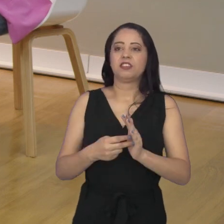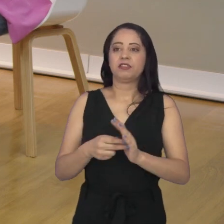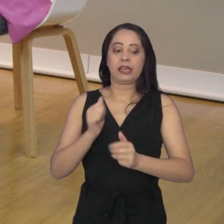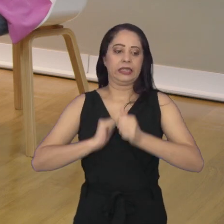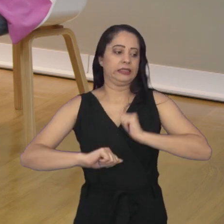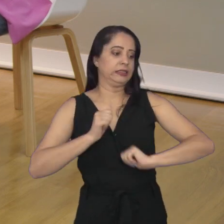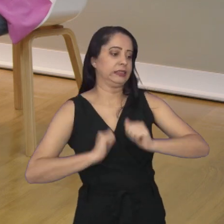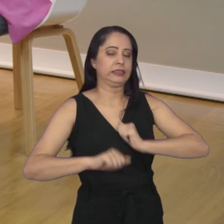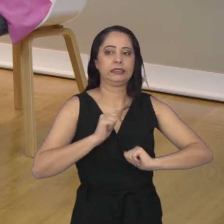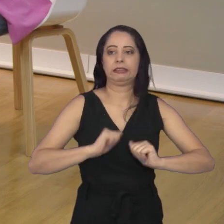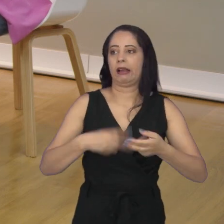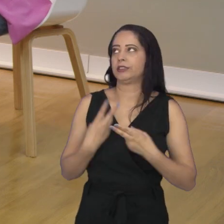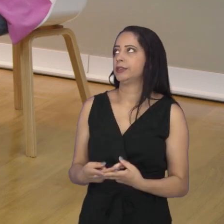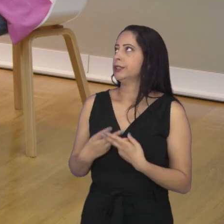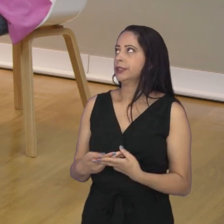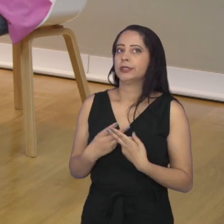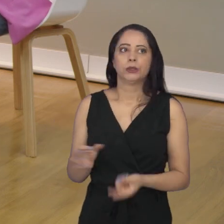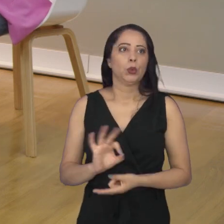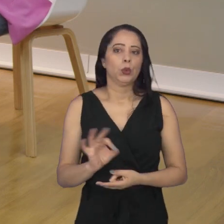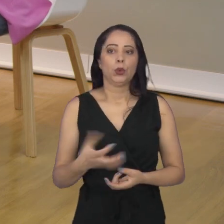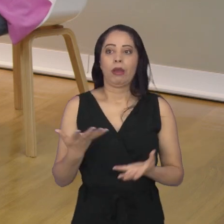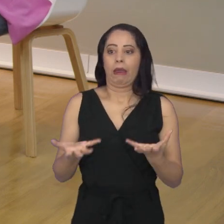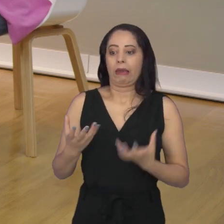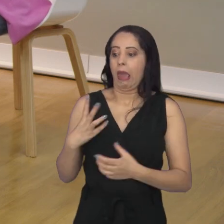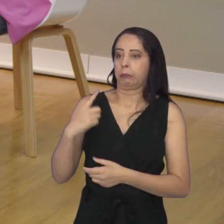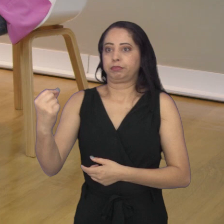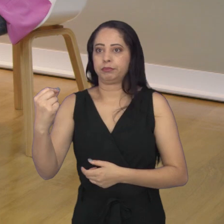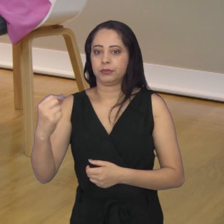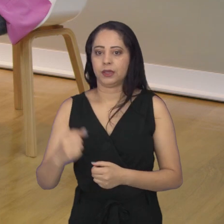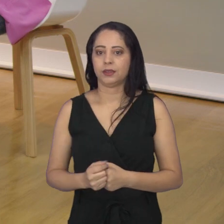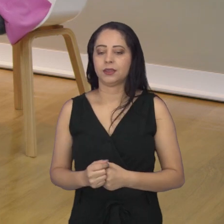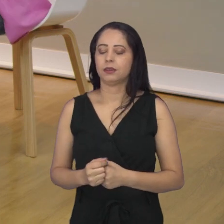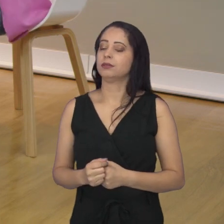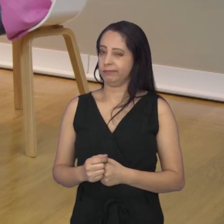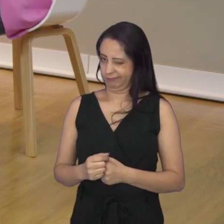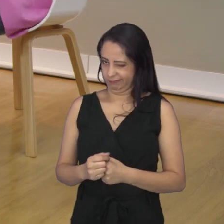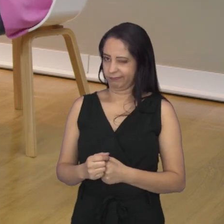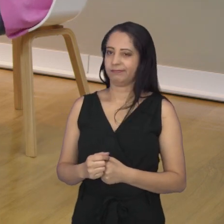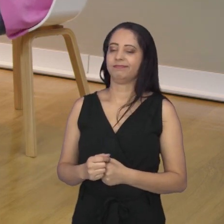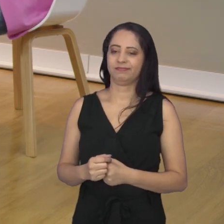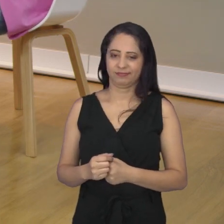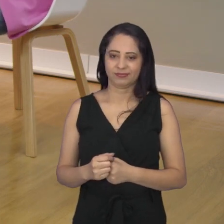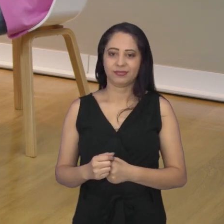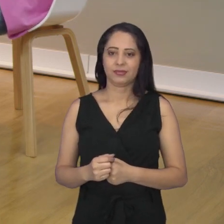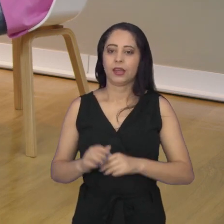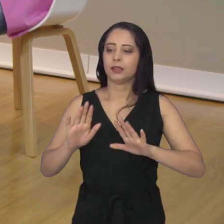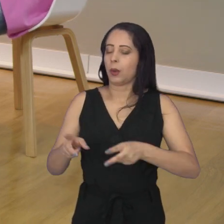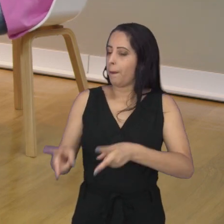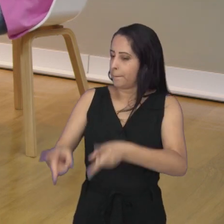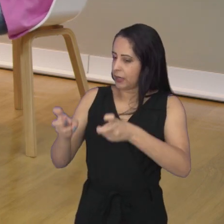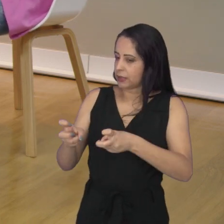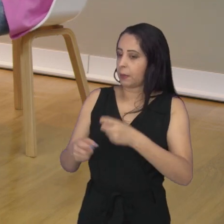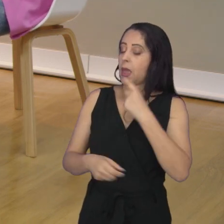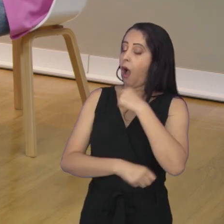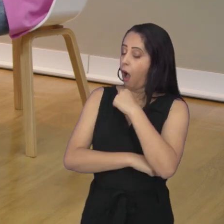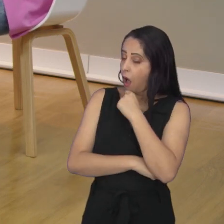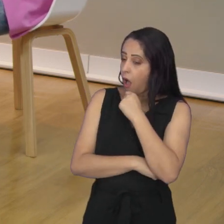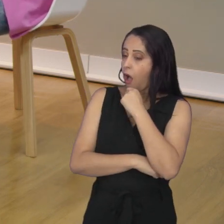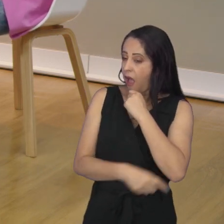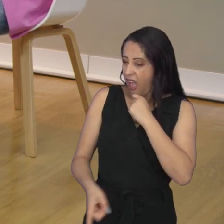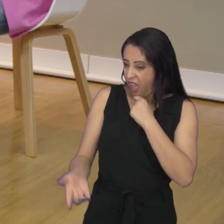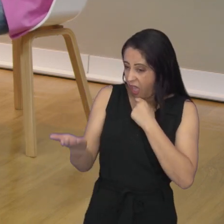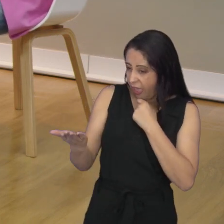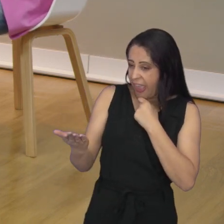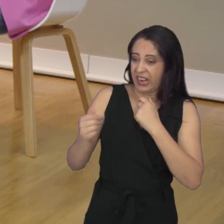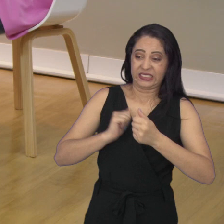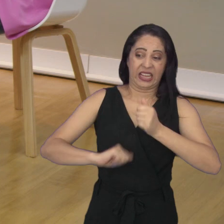que está impaciente. Quer ir embora logo. Eu quero ir embora logo daqui. Então, você já consegue, pela comunicação não verbal e pelo próprio corpo da